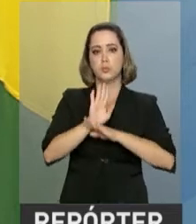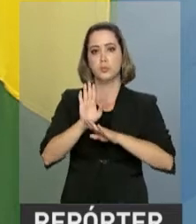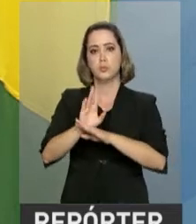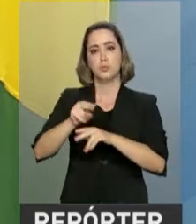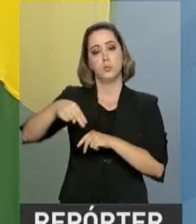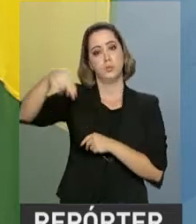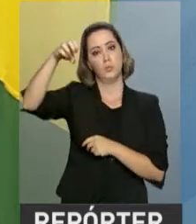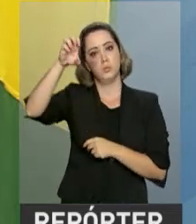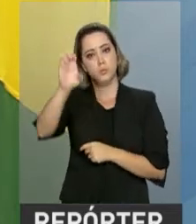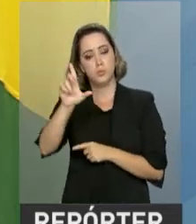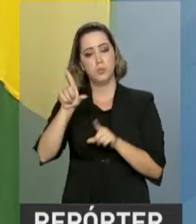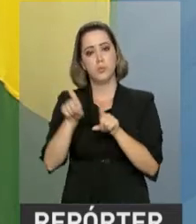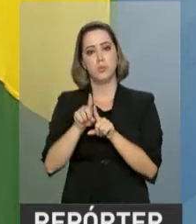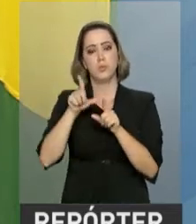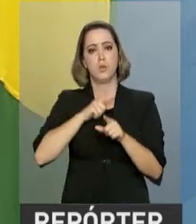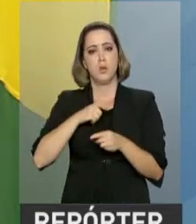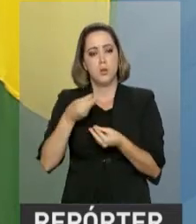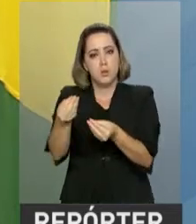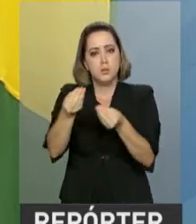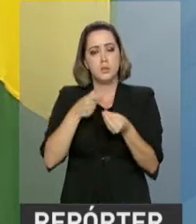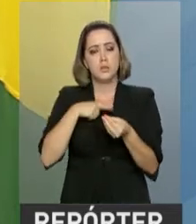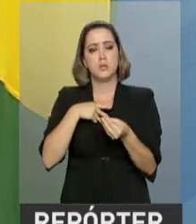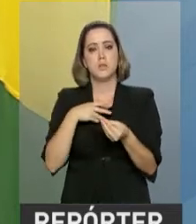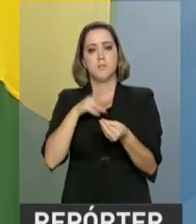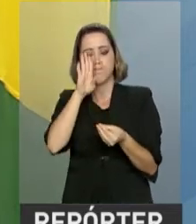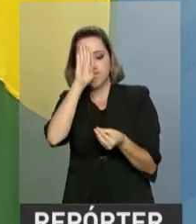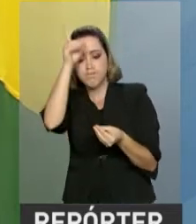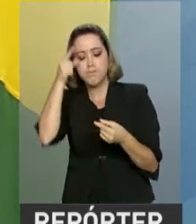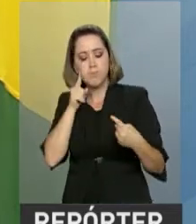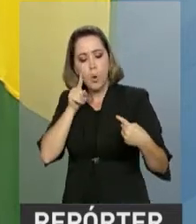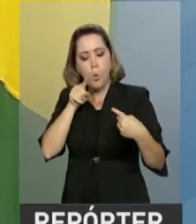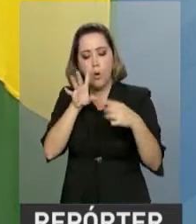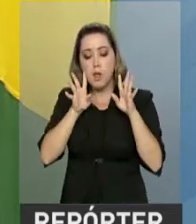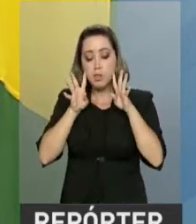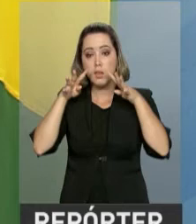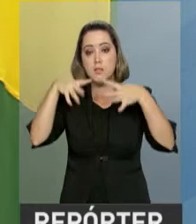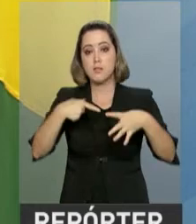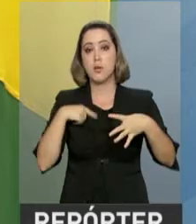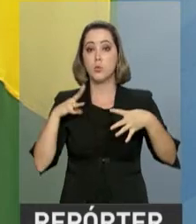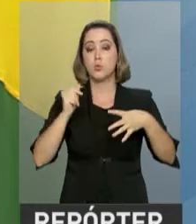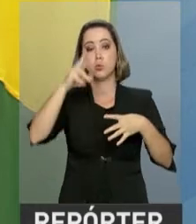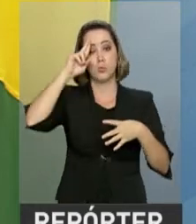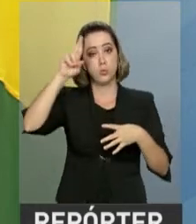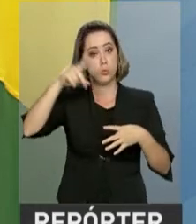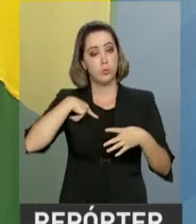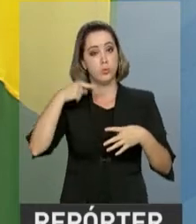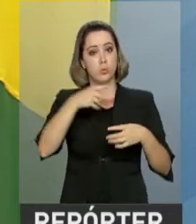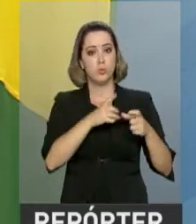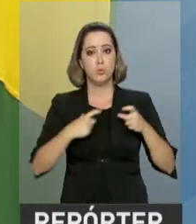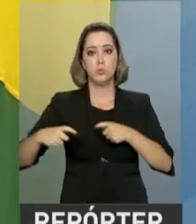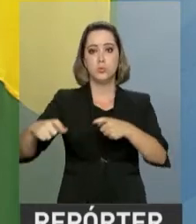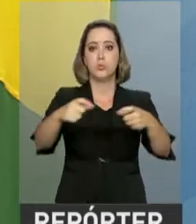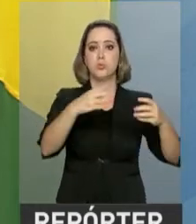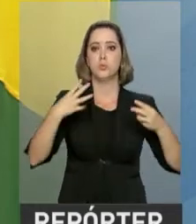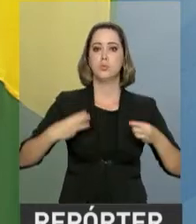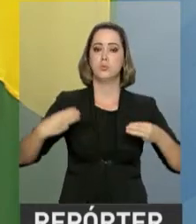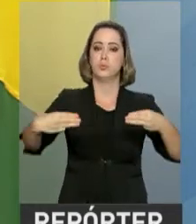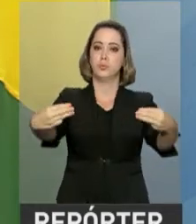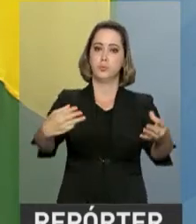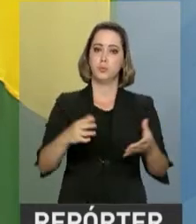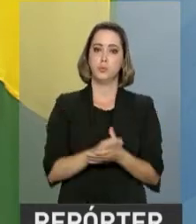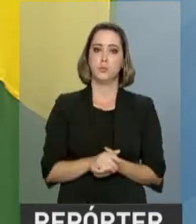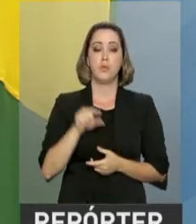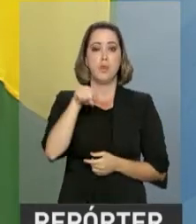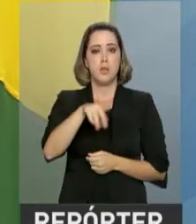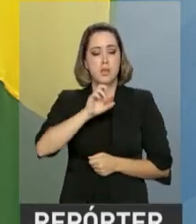população nordestina têm recebido atenção prioritária das autoridades nos vários ministérios.